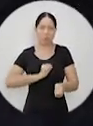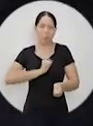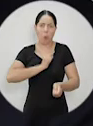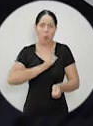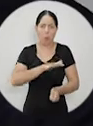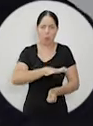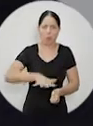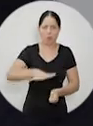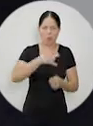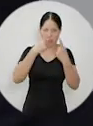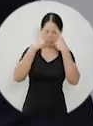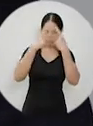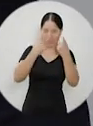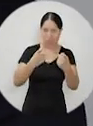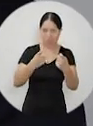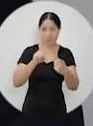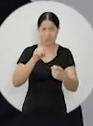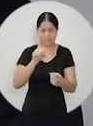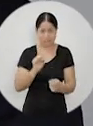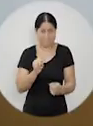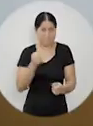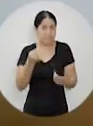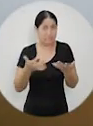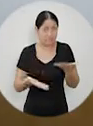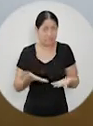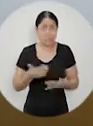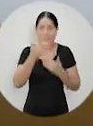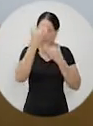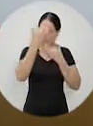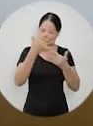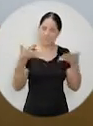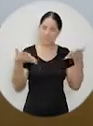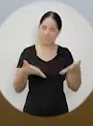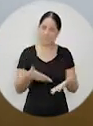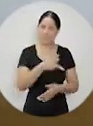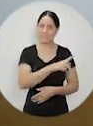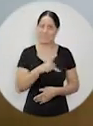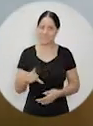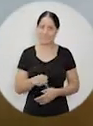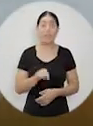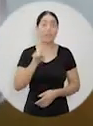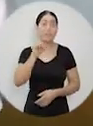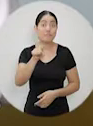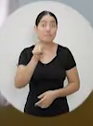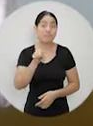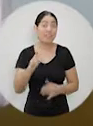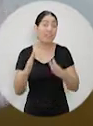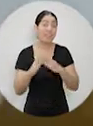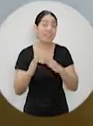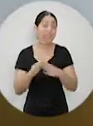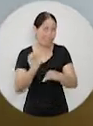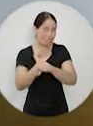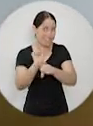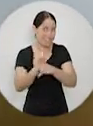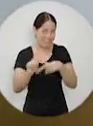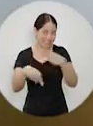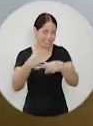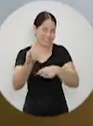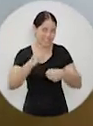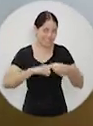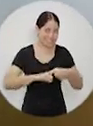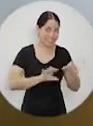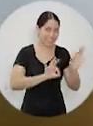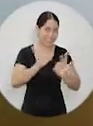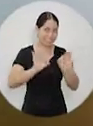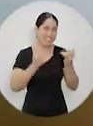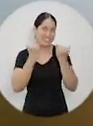de ódio, um ambiente de agressividade, porque isso é muito grave. Muito obrigada pela participação, presidente. E você que está em casa, não saia daí que daqui a